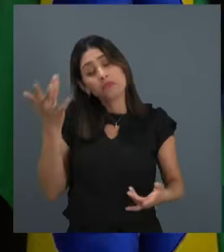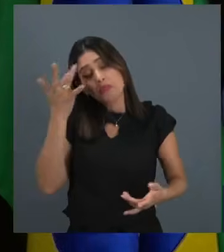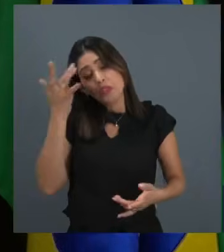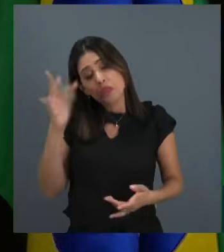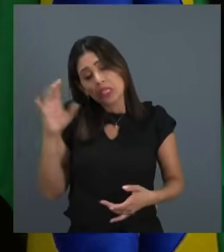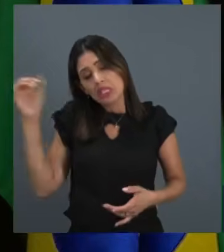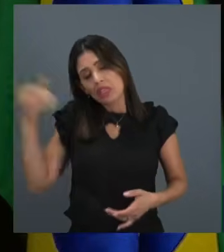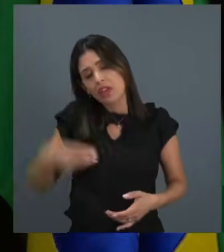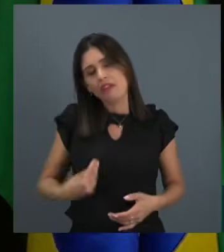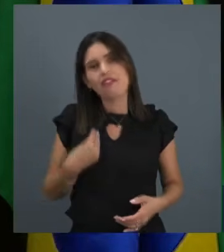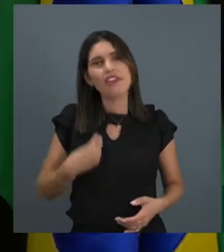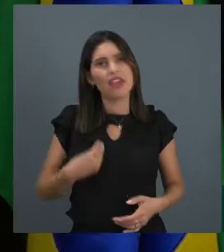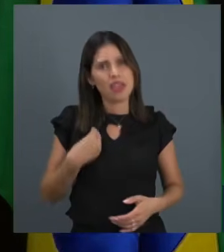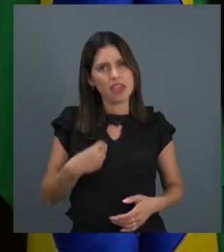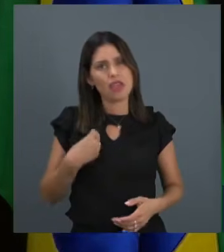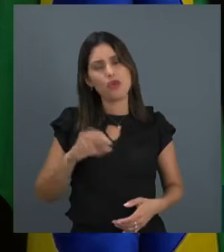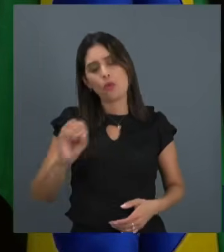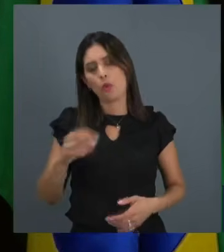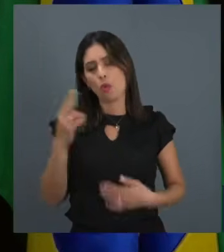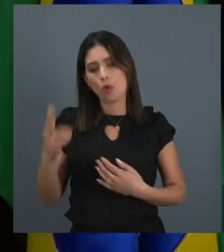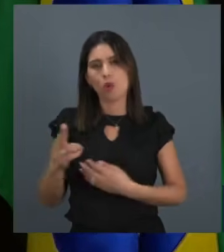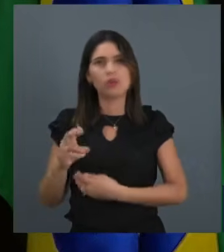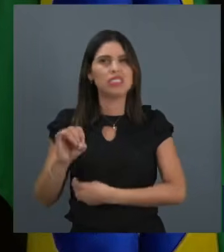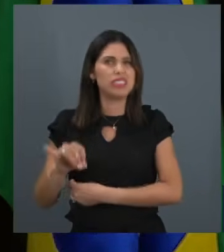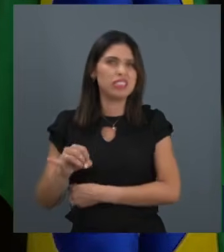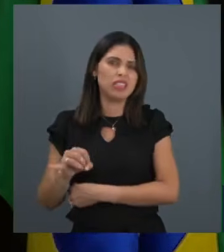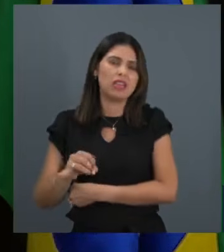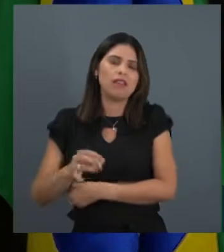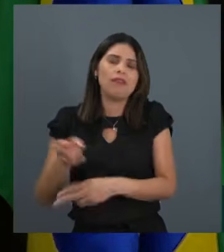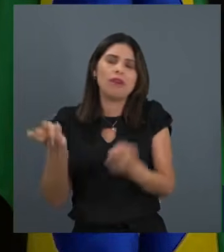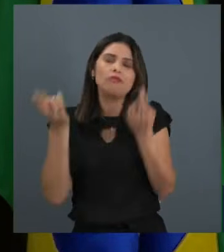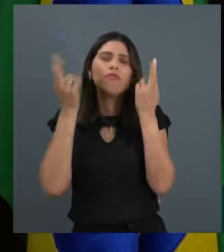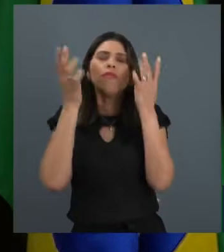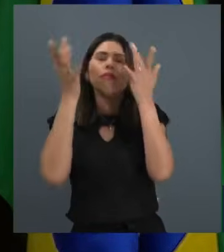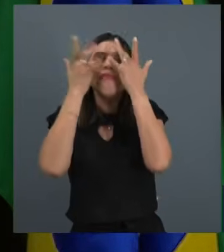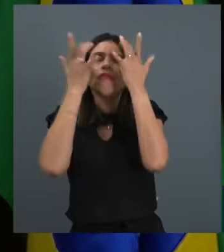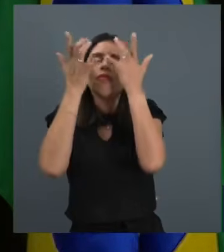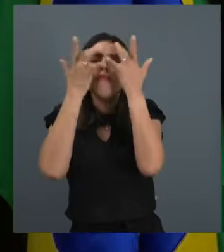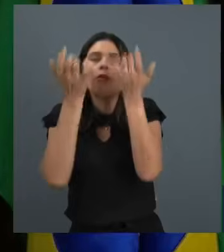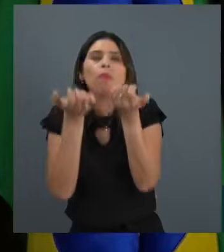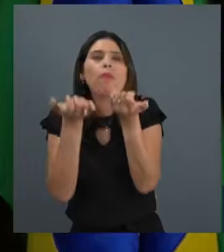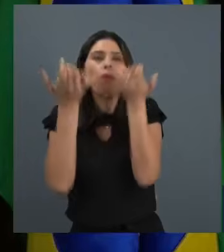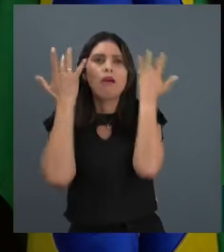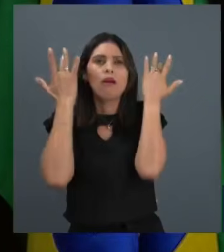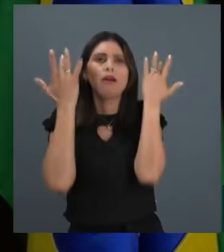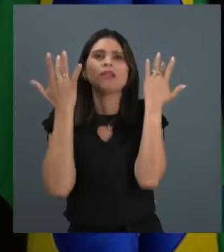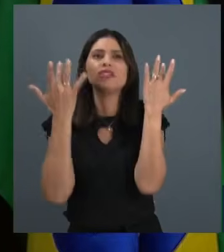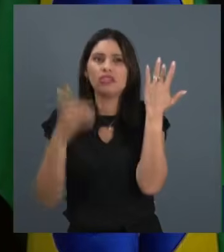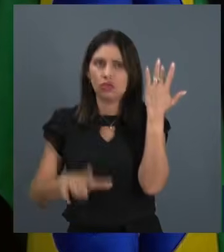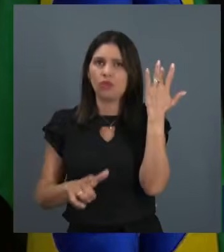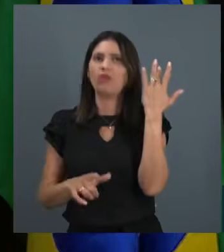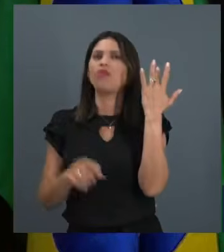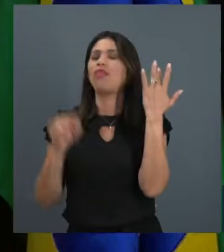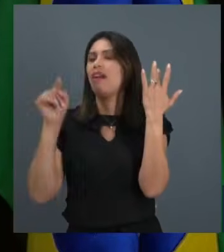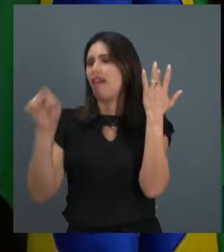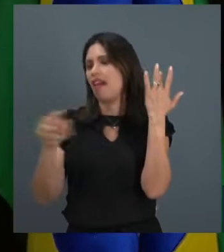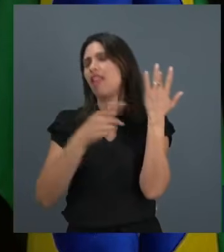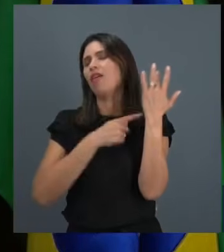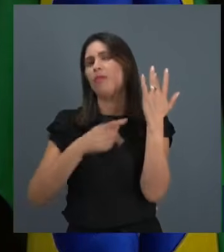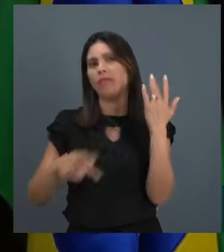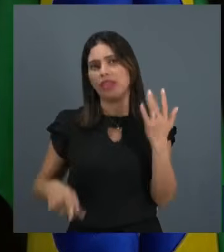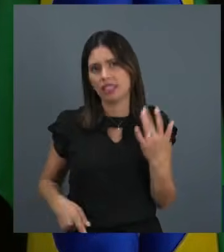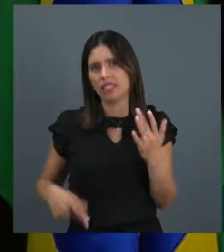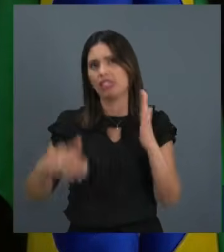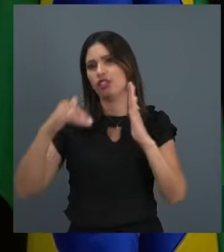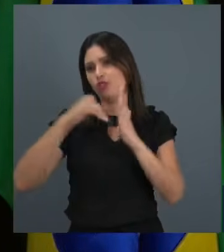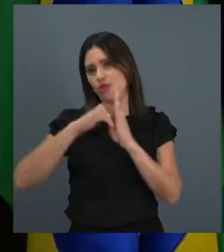se ele vai fazer ouvido de mercador por mais um convite respeitoso do Senado Federal. Barroso é o presidente do Senado